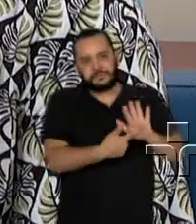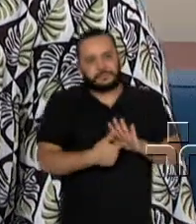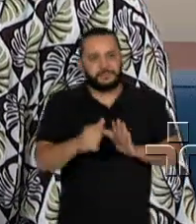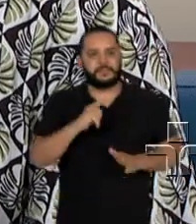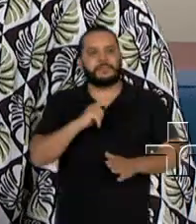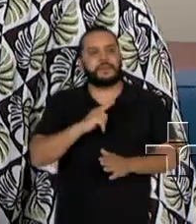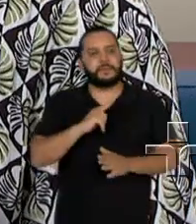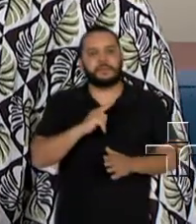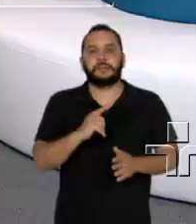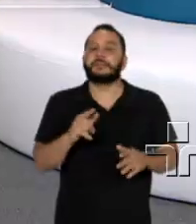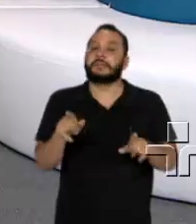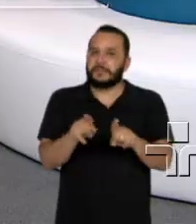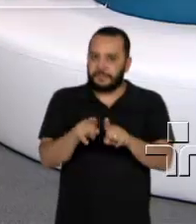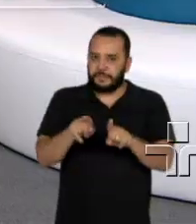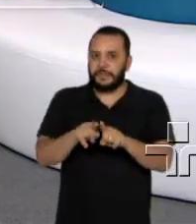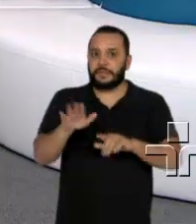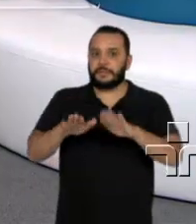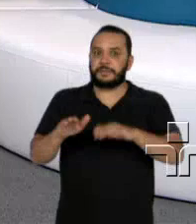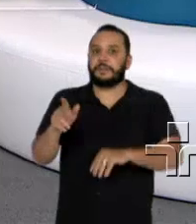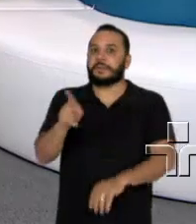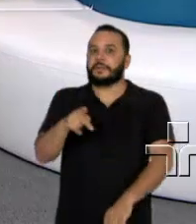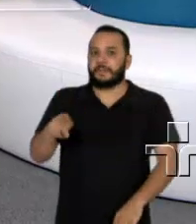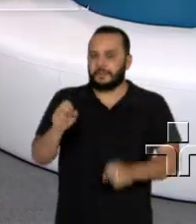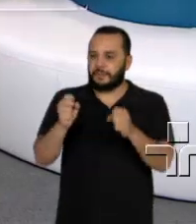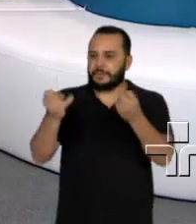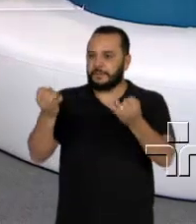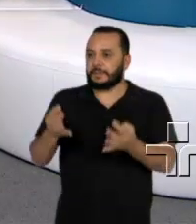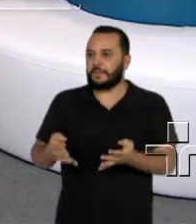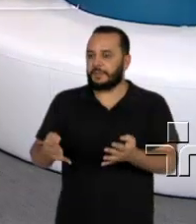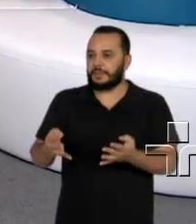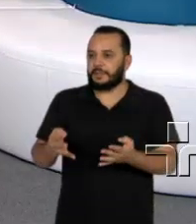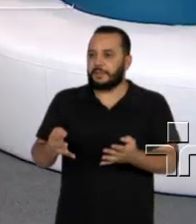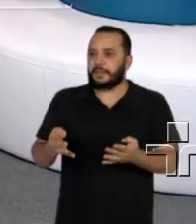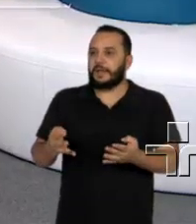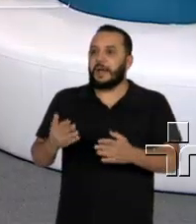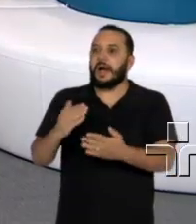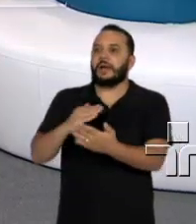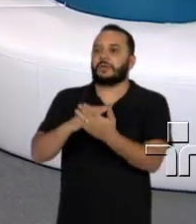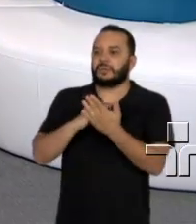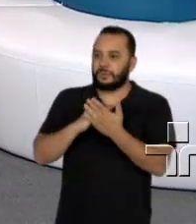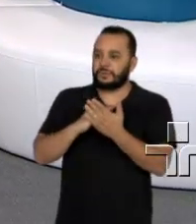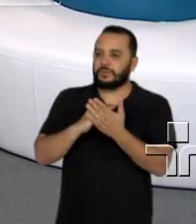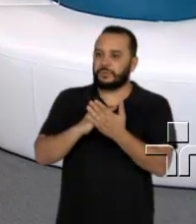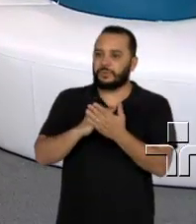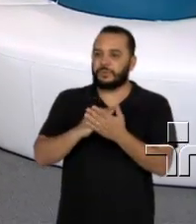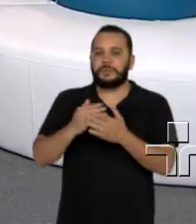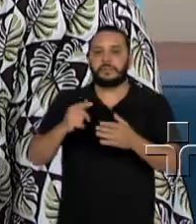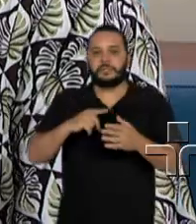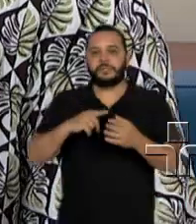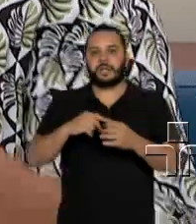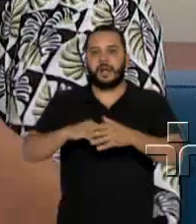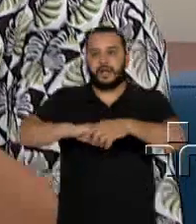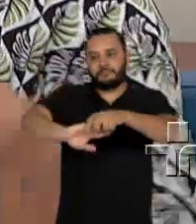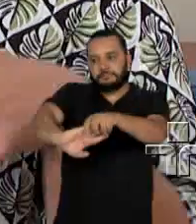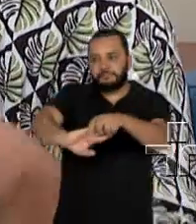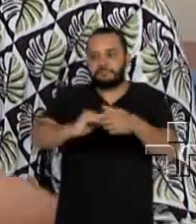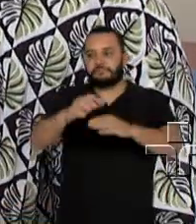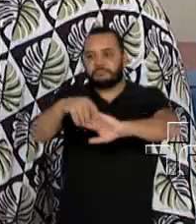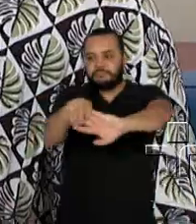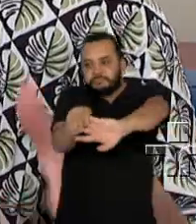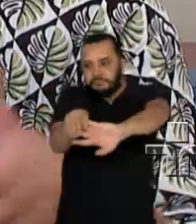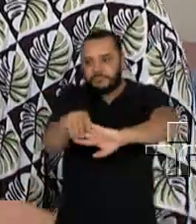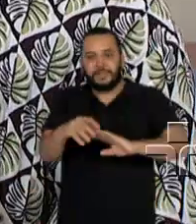até pra uma professora pode te falar que ajuda a ser mais flexível em casa ela